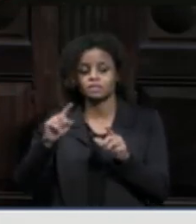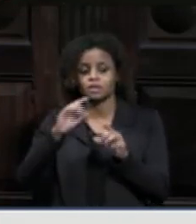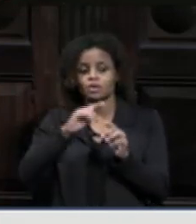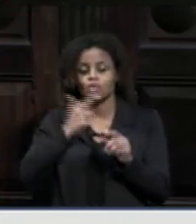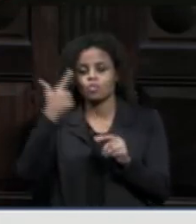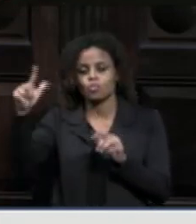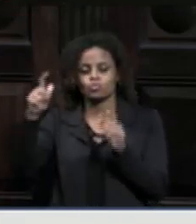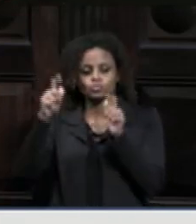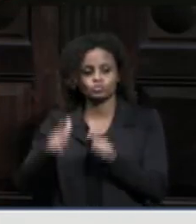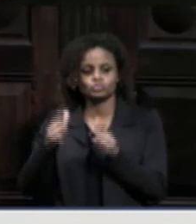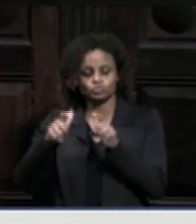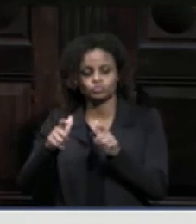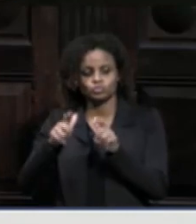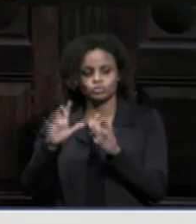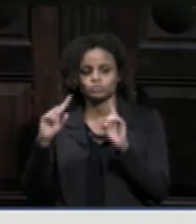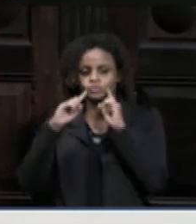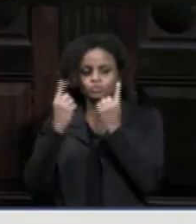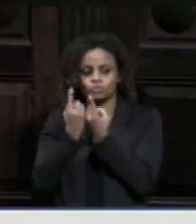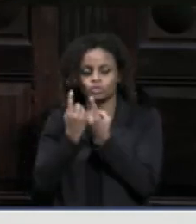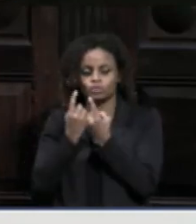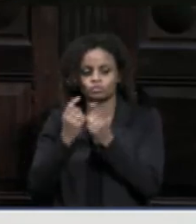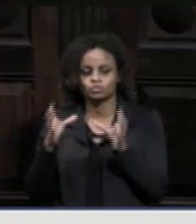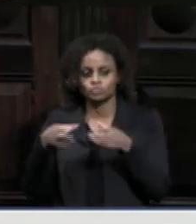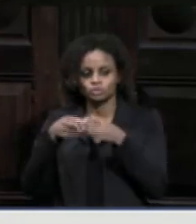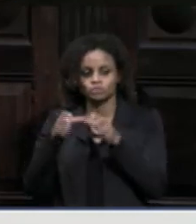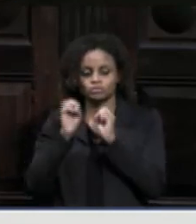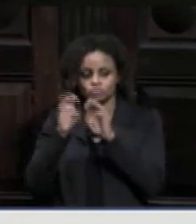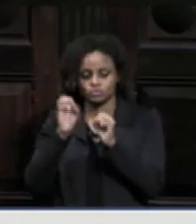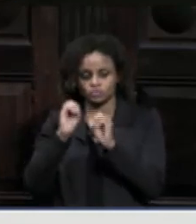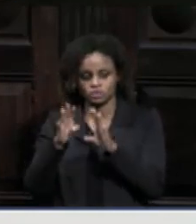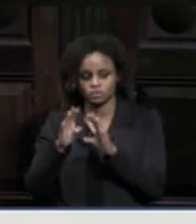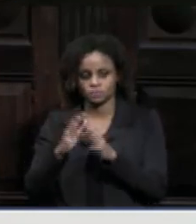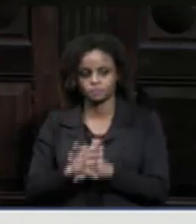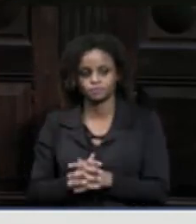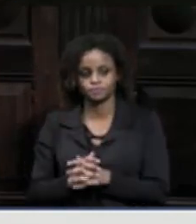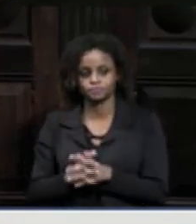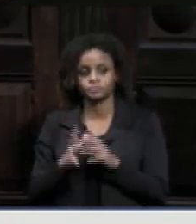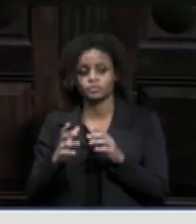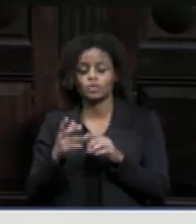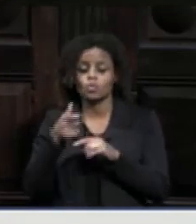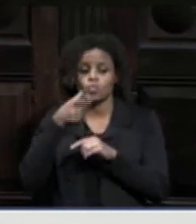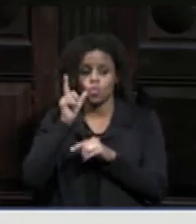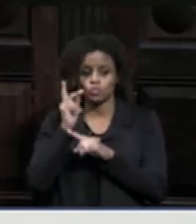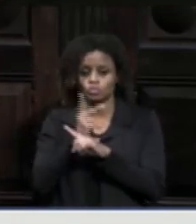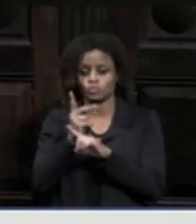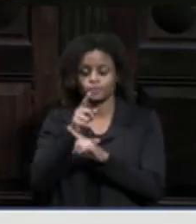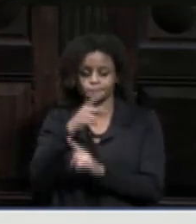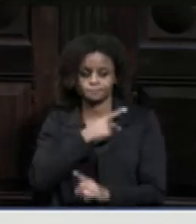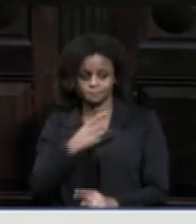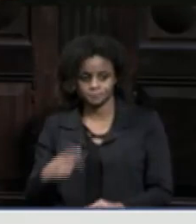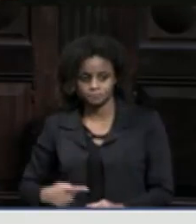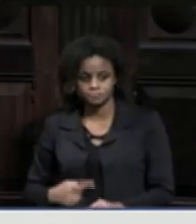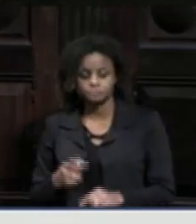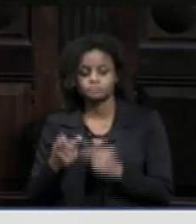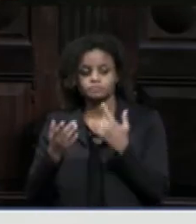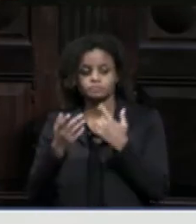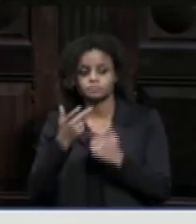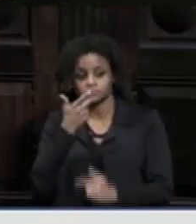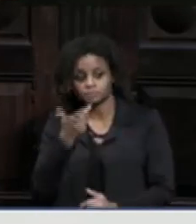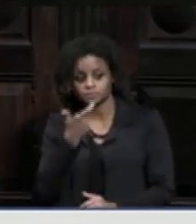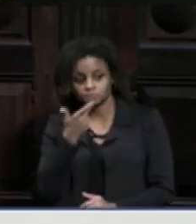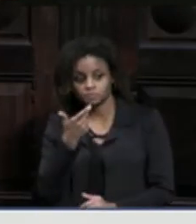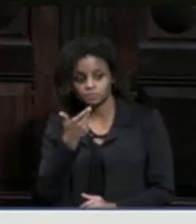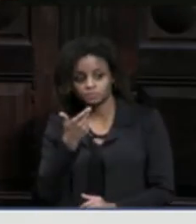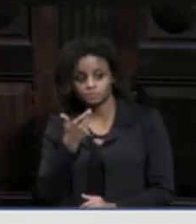de Educação, e permaneceu no município de Campos. Ontem, eu procurei Vossa Excelência para falar que